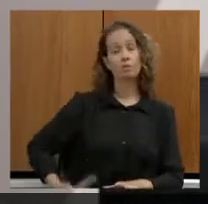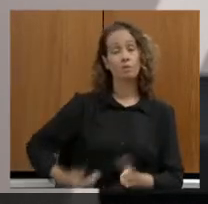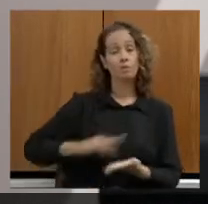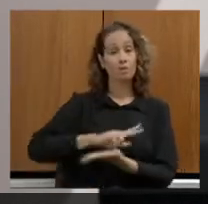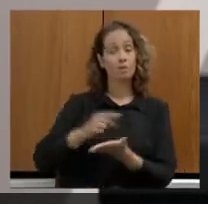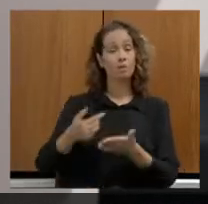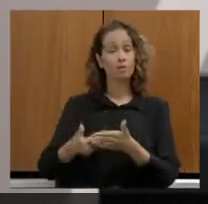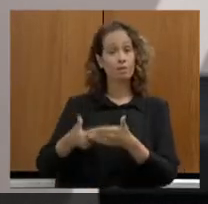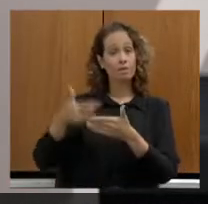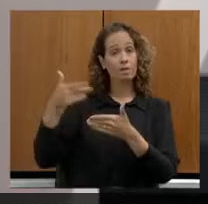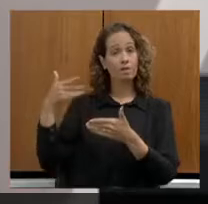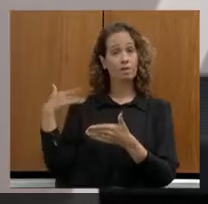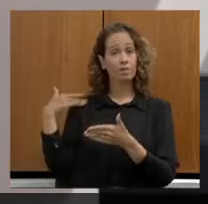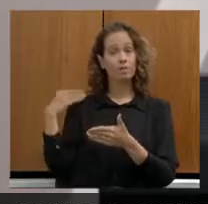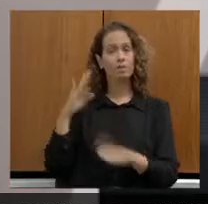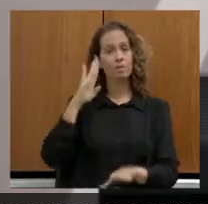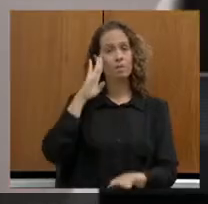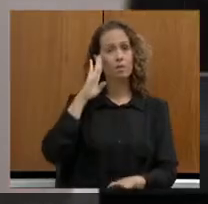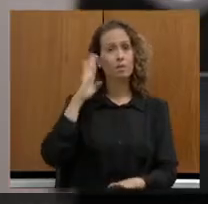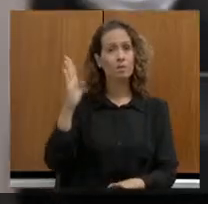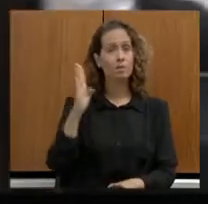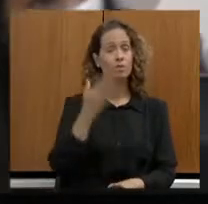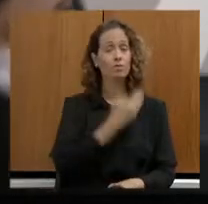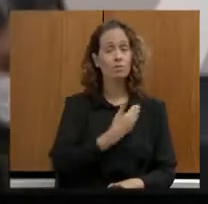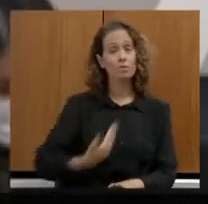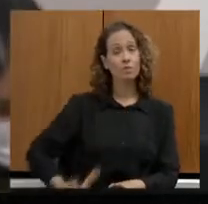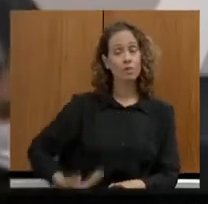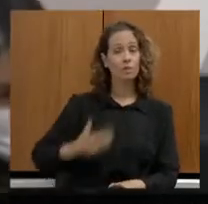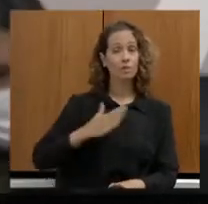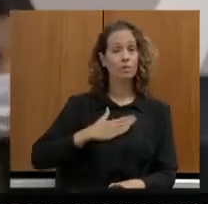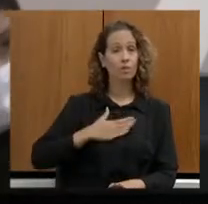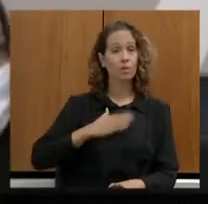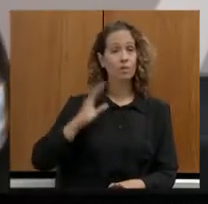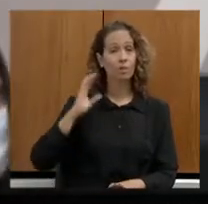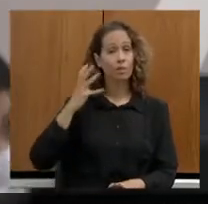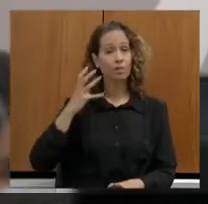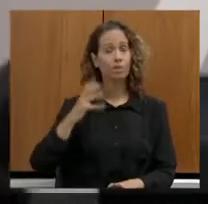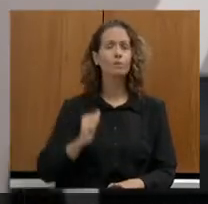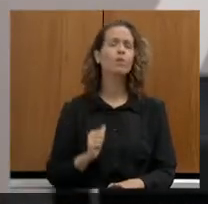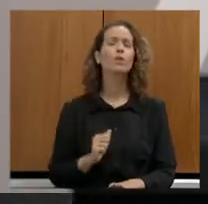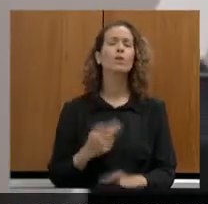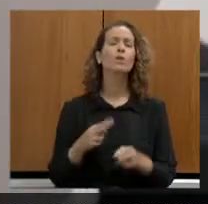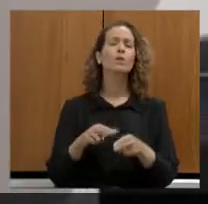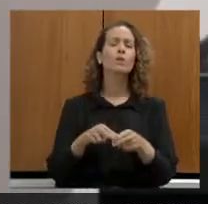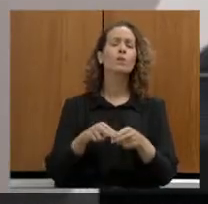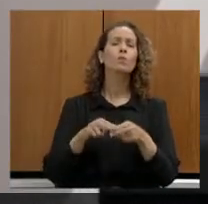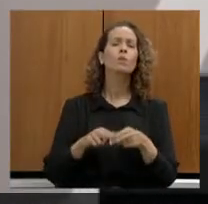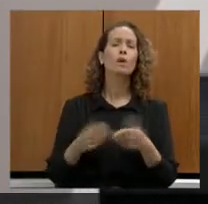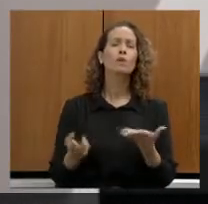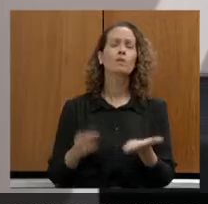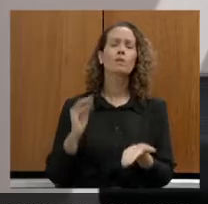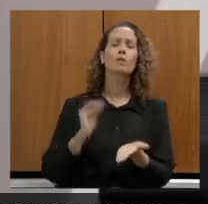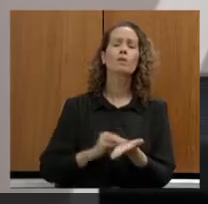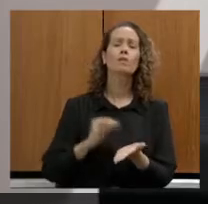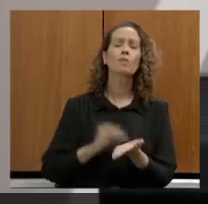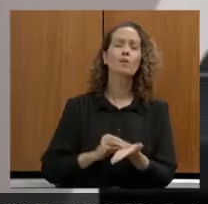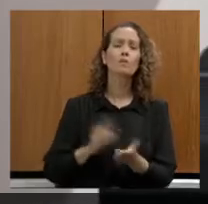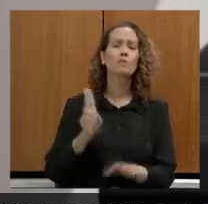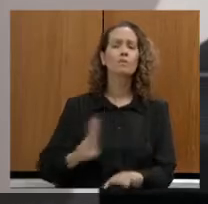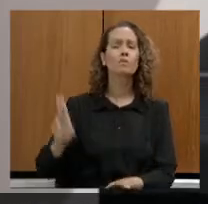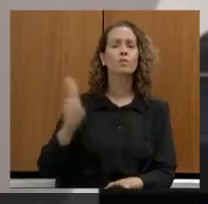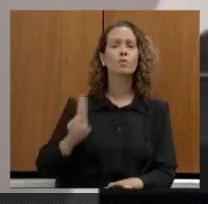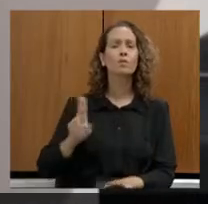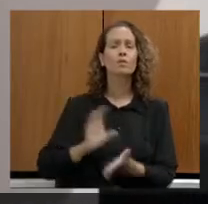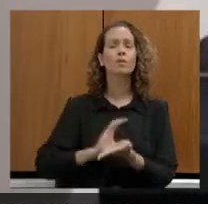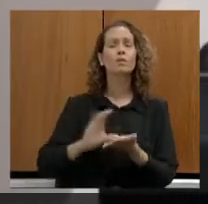inclusive o governo do meu partido em função de uma impossibilidade de utilização